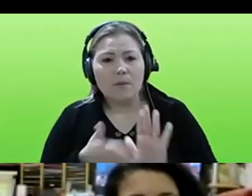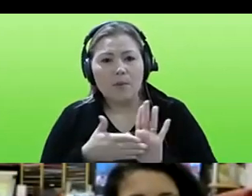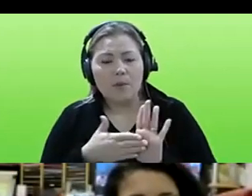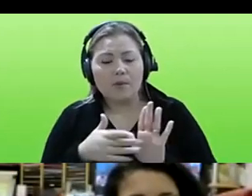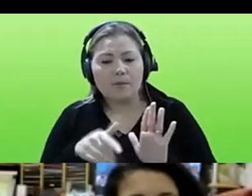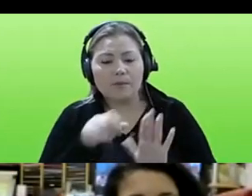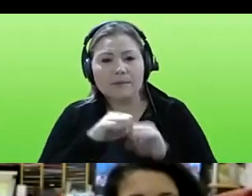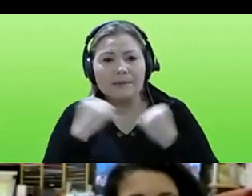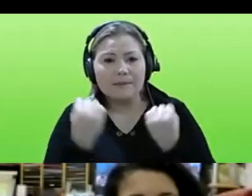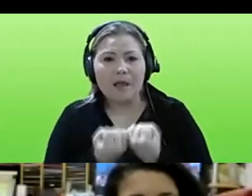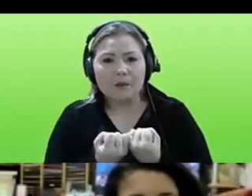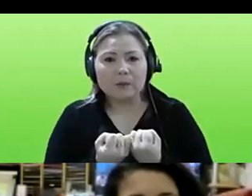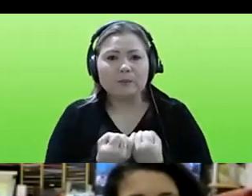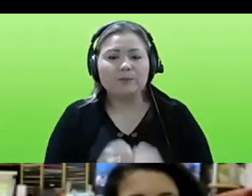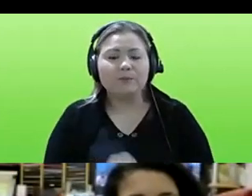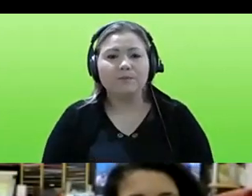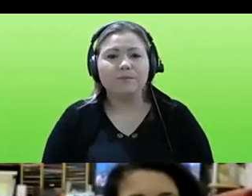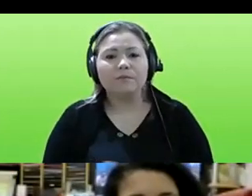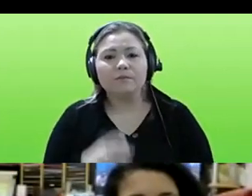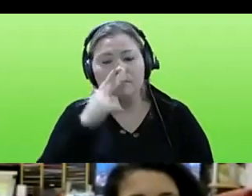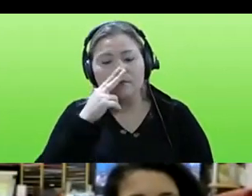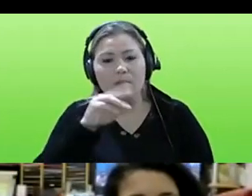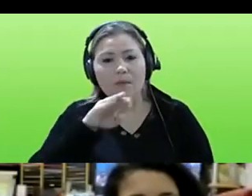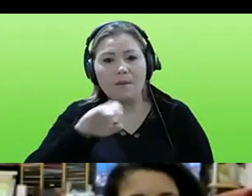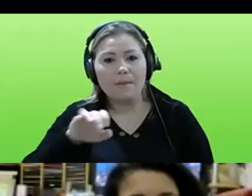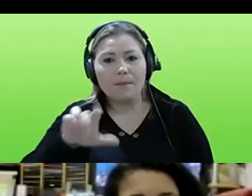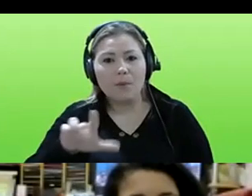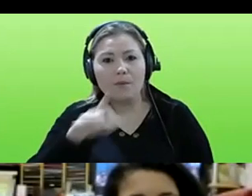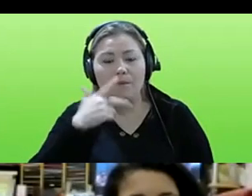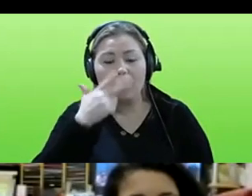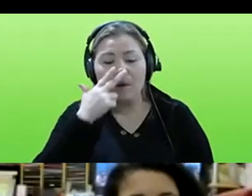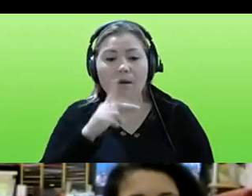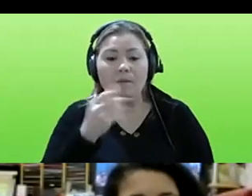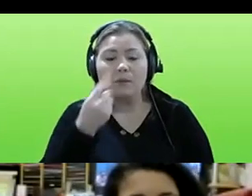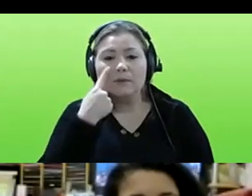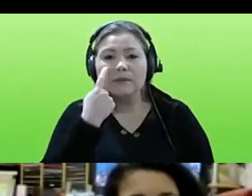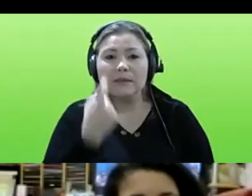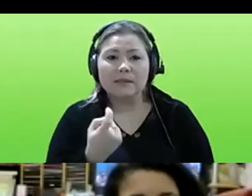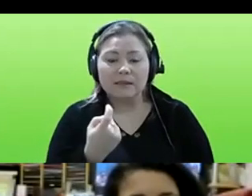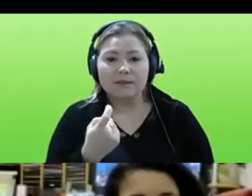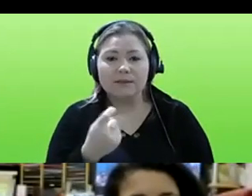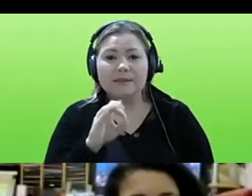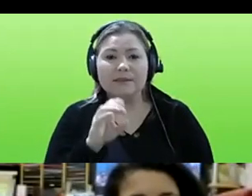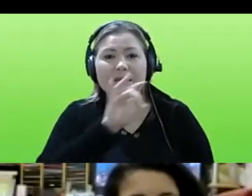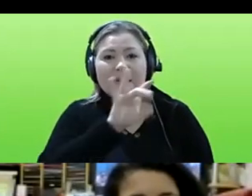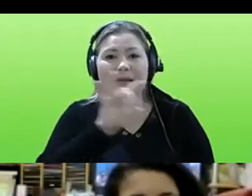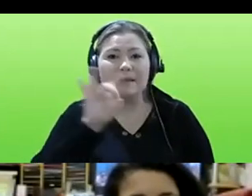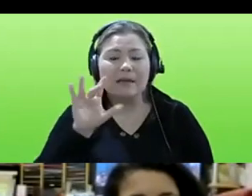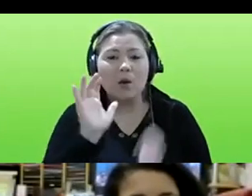seminário, como o Emil disse, seria muito interessante se cada colega